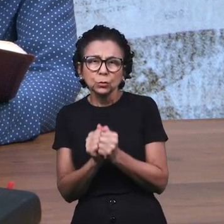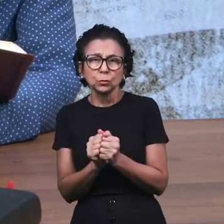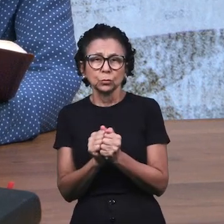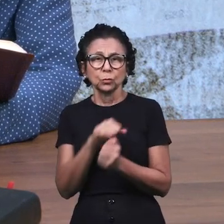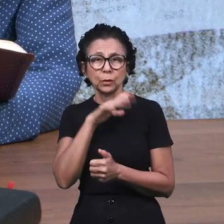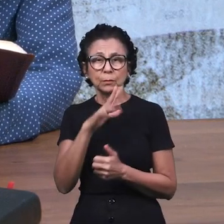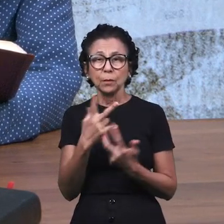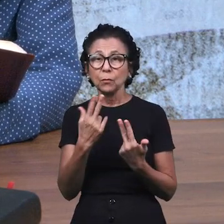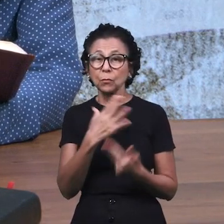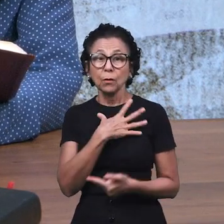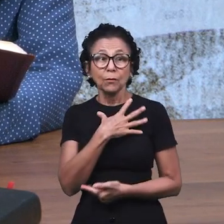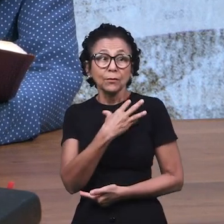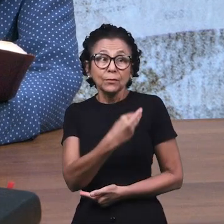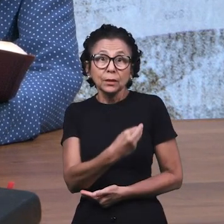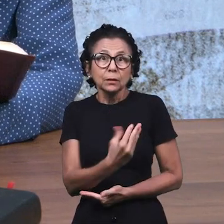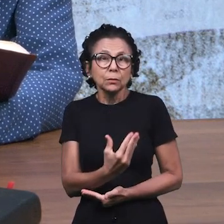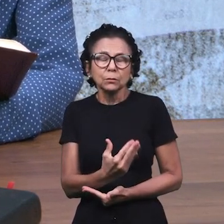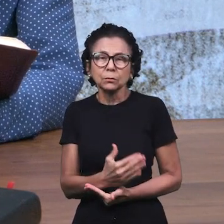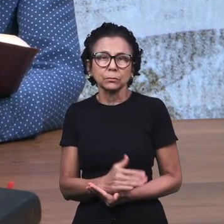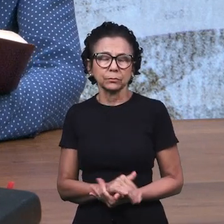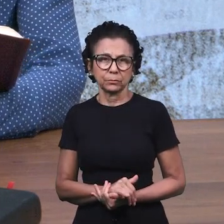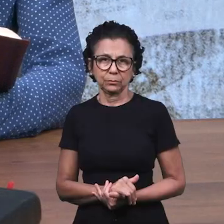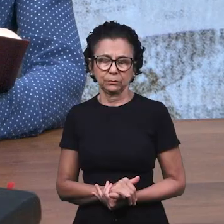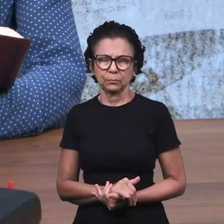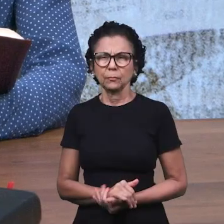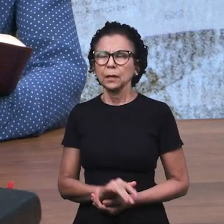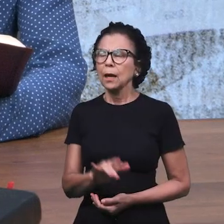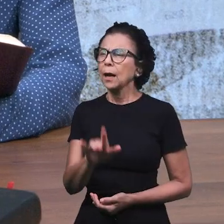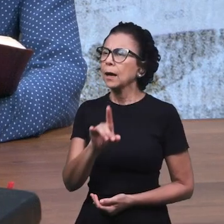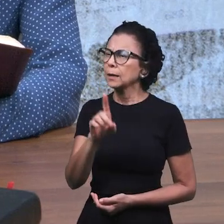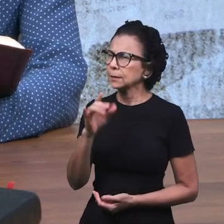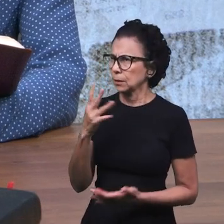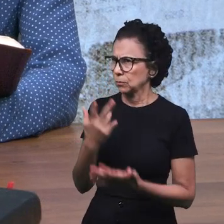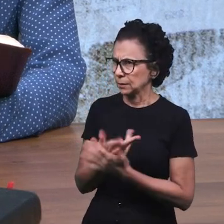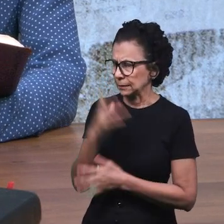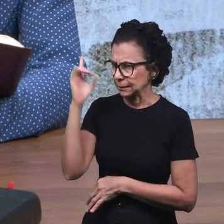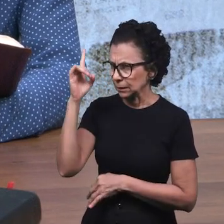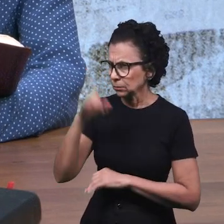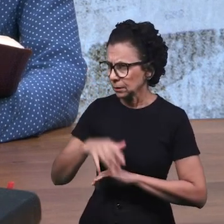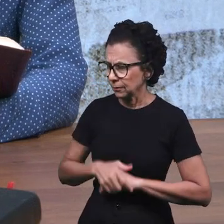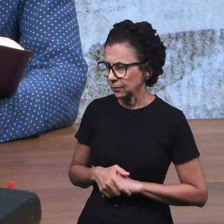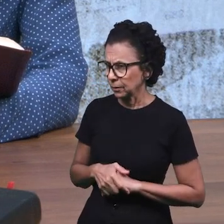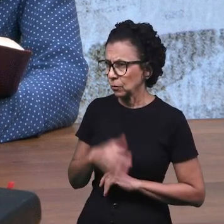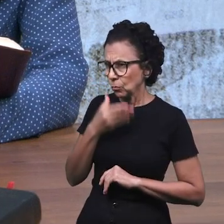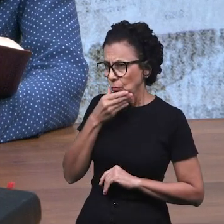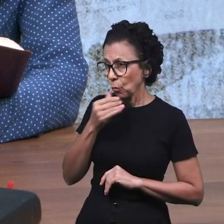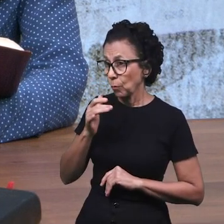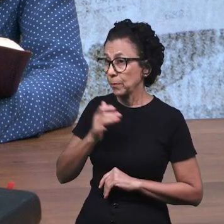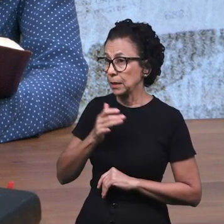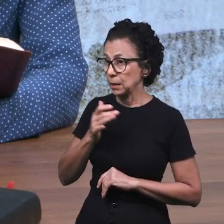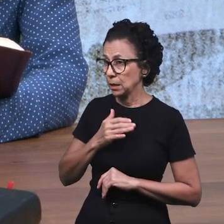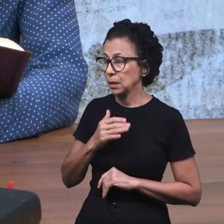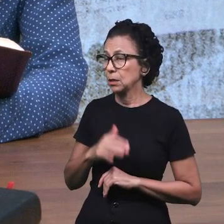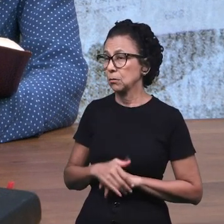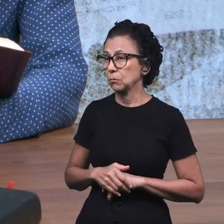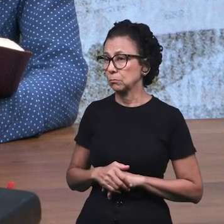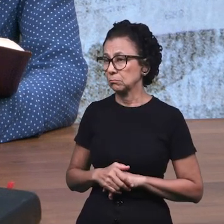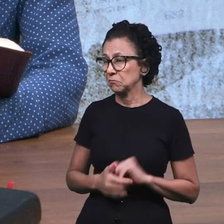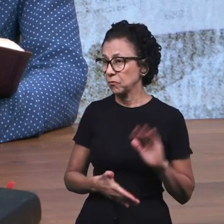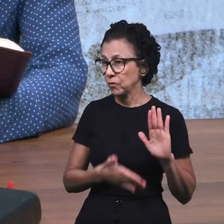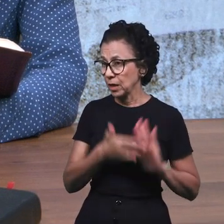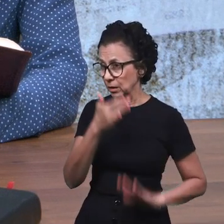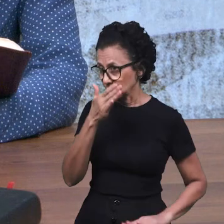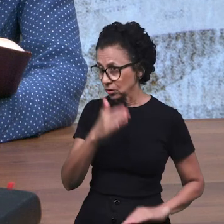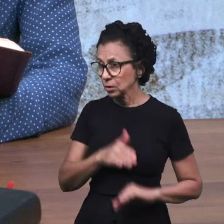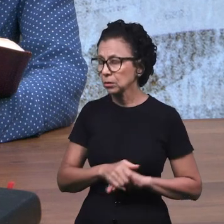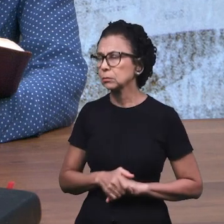filha. E vindo ao homem rico um viajante, deixou este de tomar das